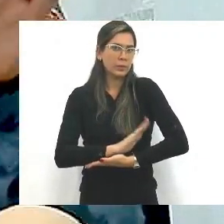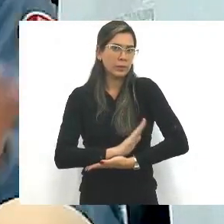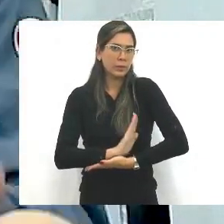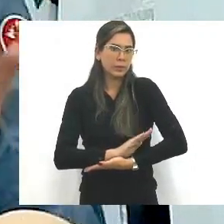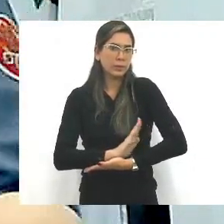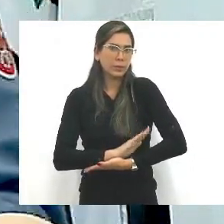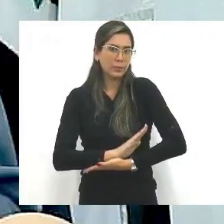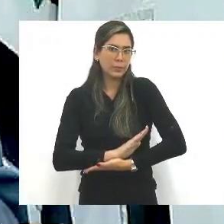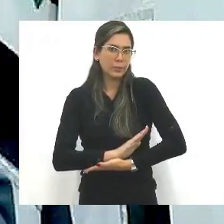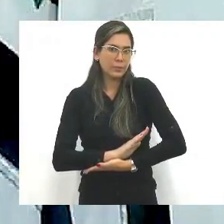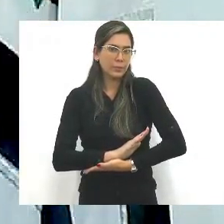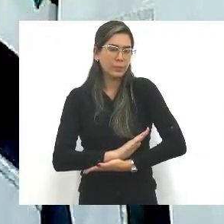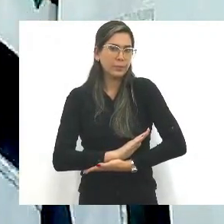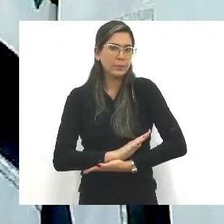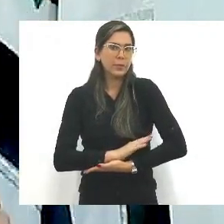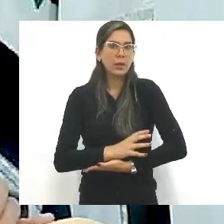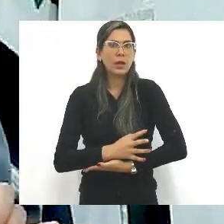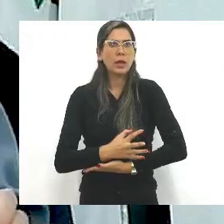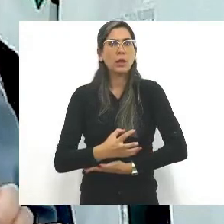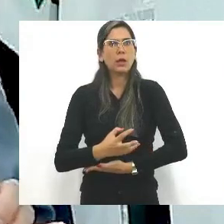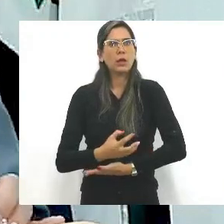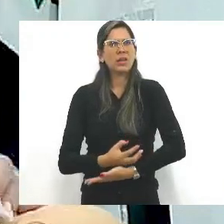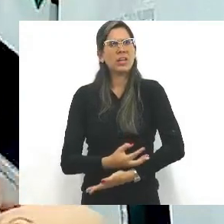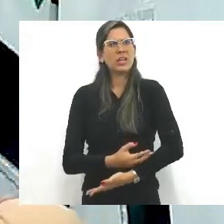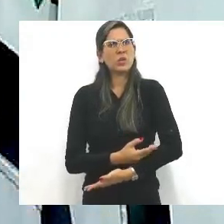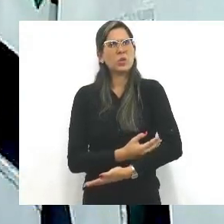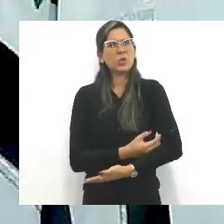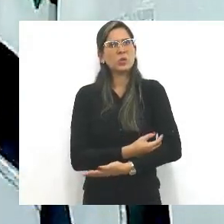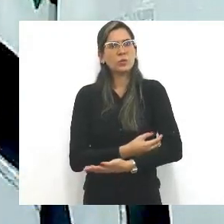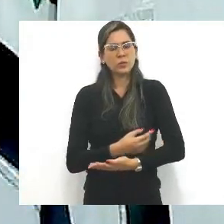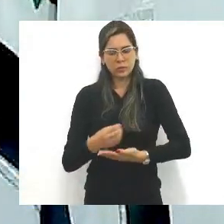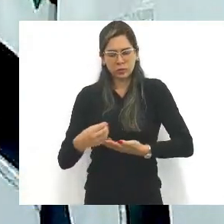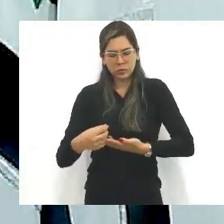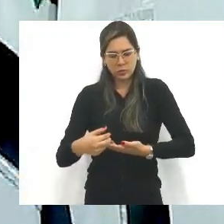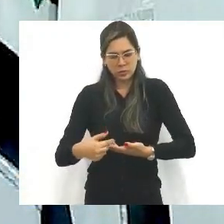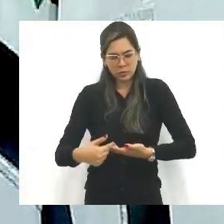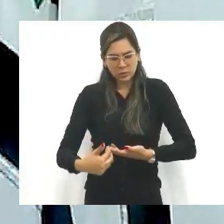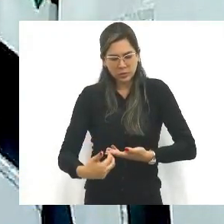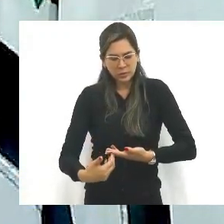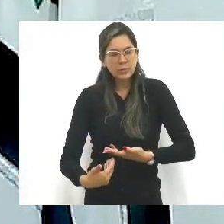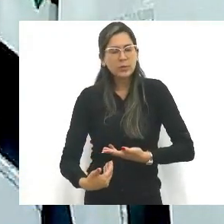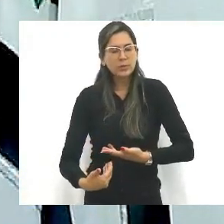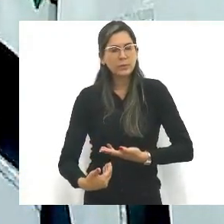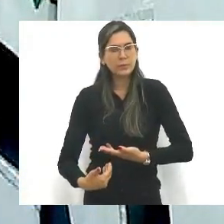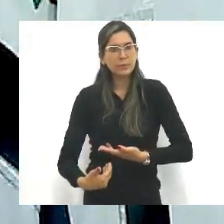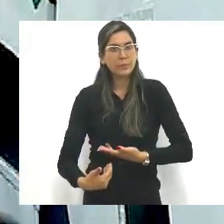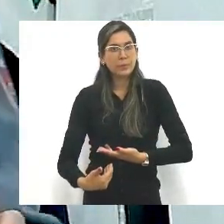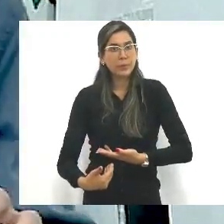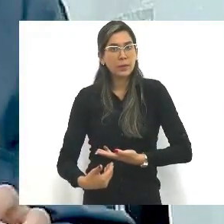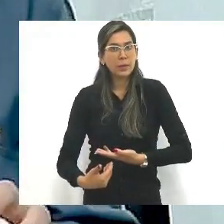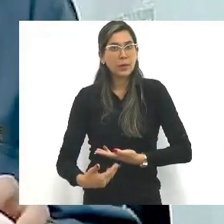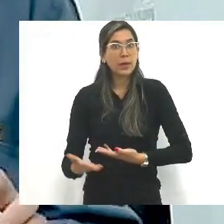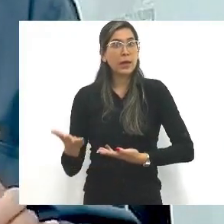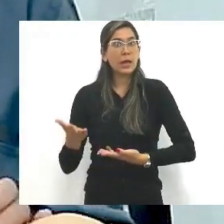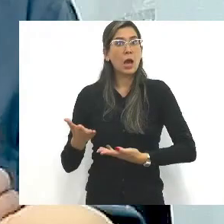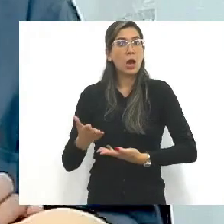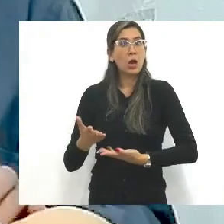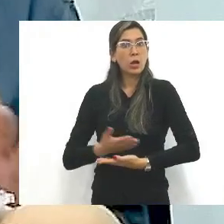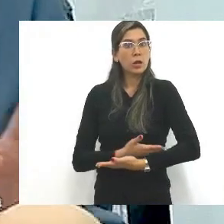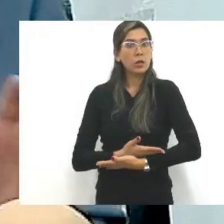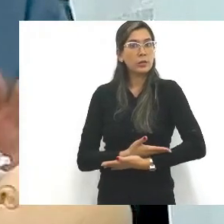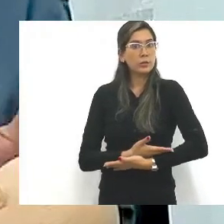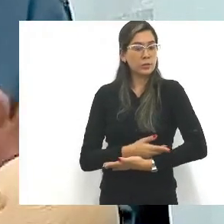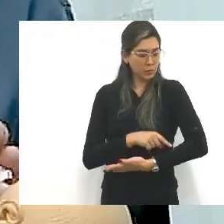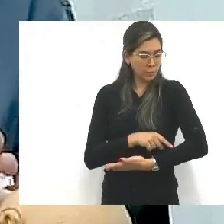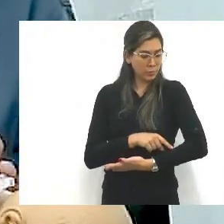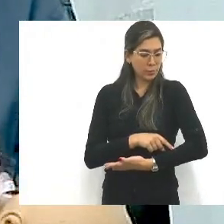os tapinhas nas costas, eu senti uma gosma, eu senti um líquido escorrendo pelos meus dedos. E nesse momento, esse bebê que não